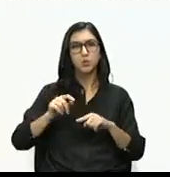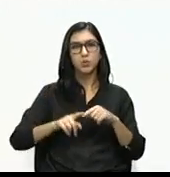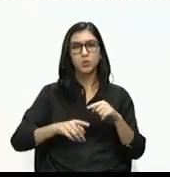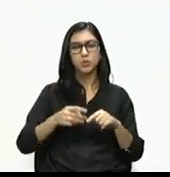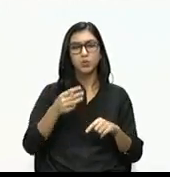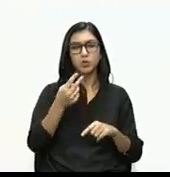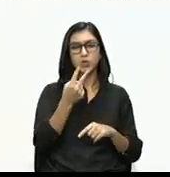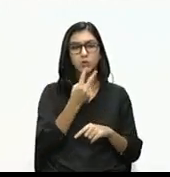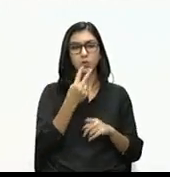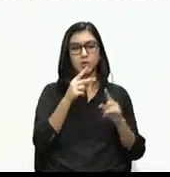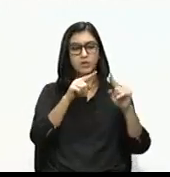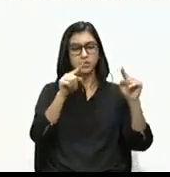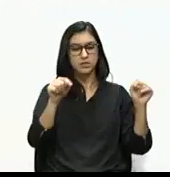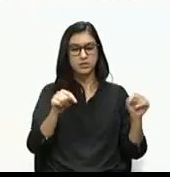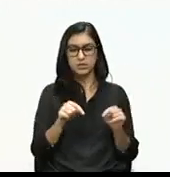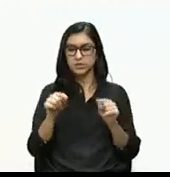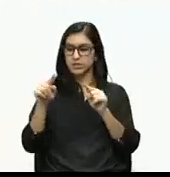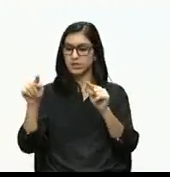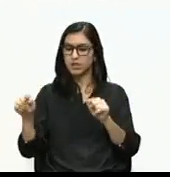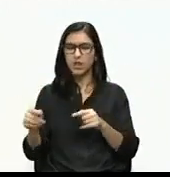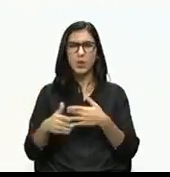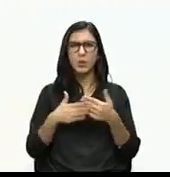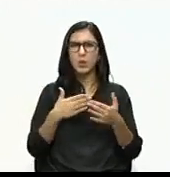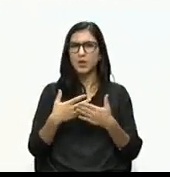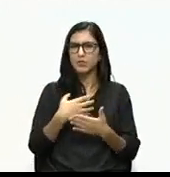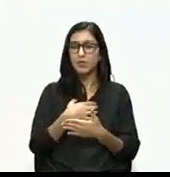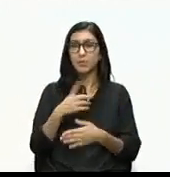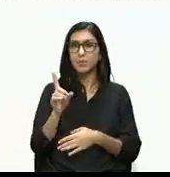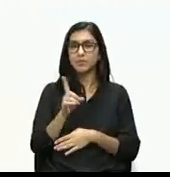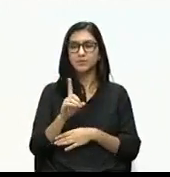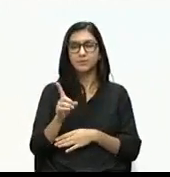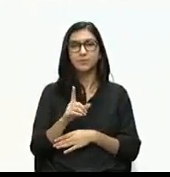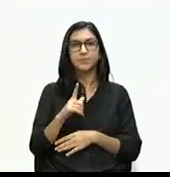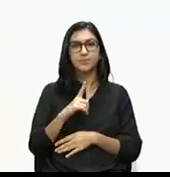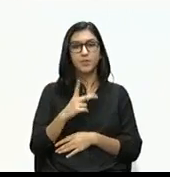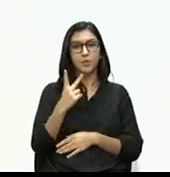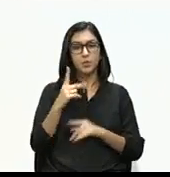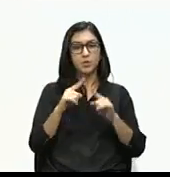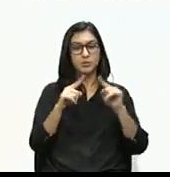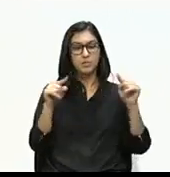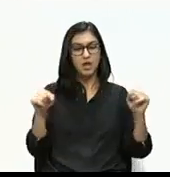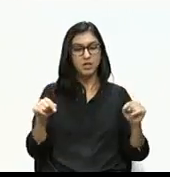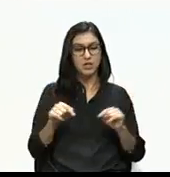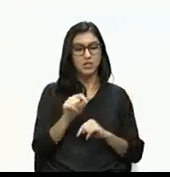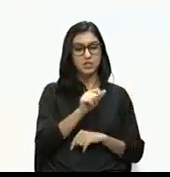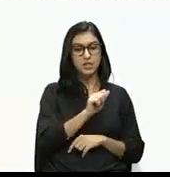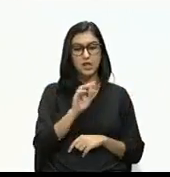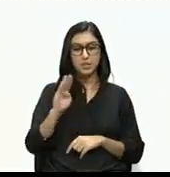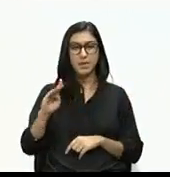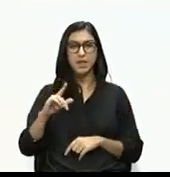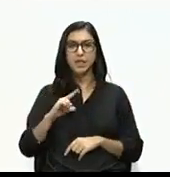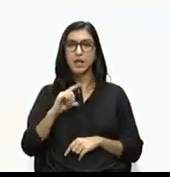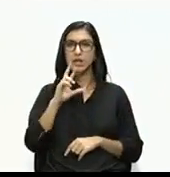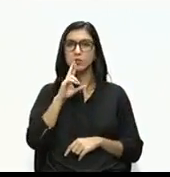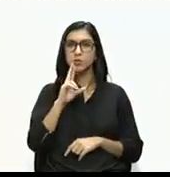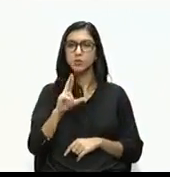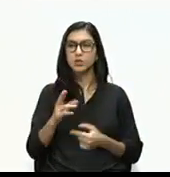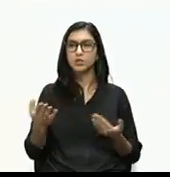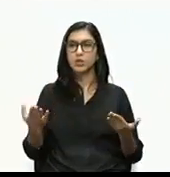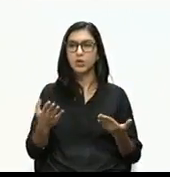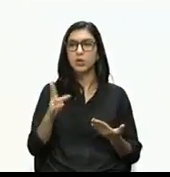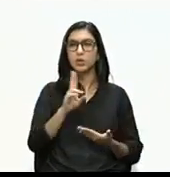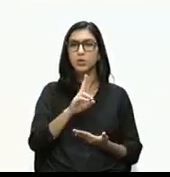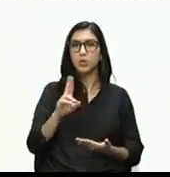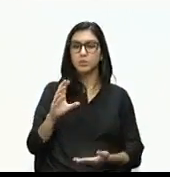duas matrizes de qualquer forma. Então, dadas duas matrizes, A e B, nós vamos ter uma matriz resultante, que nós chamamos